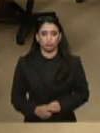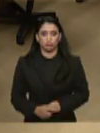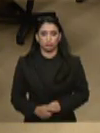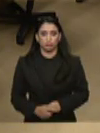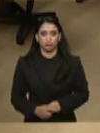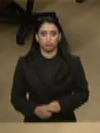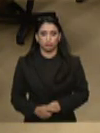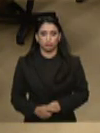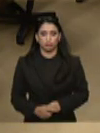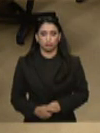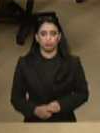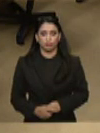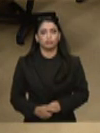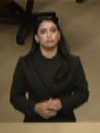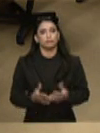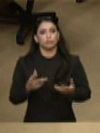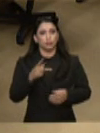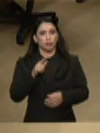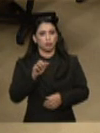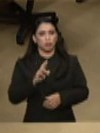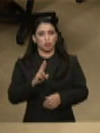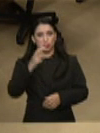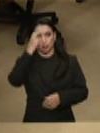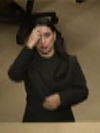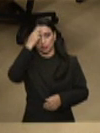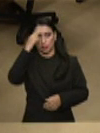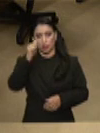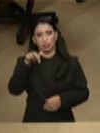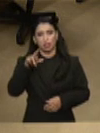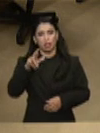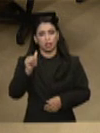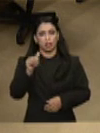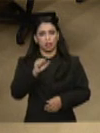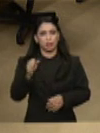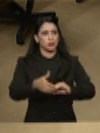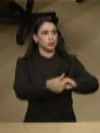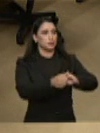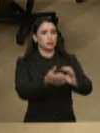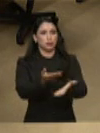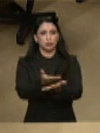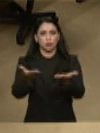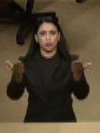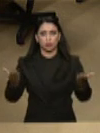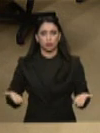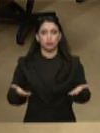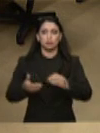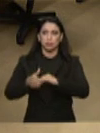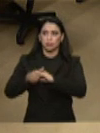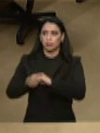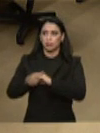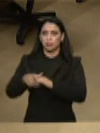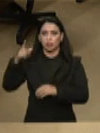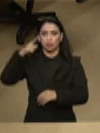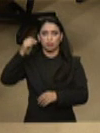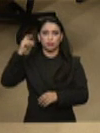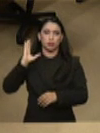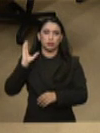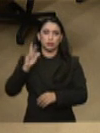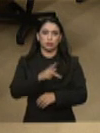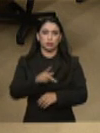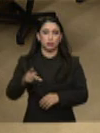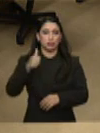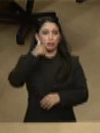plenário. Pois não, doutor Augusto Aras. Cumprimento a todas e a todos, cumprimento Vossa Excelência, senhora Presidente Rosa Weber, cumprimento a senhora ministra